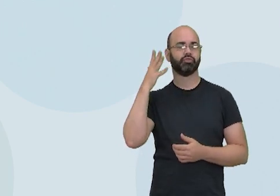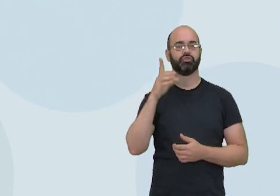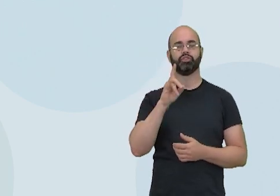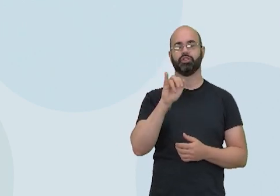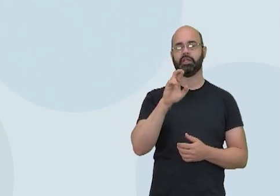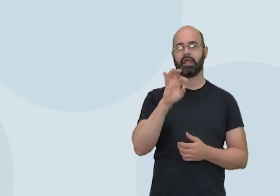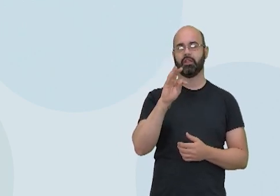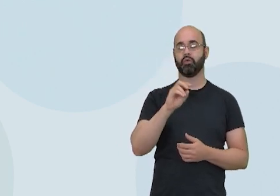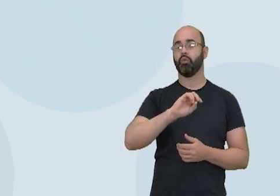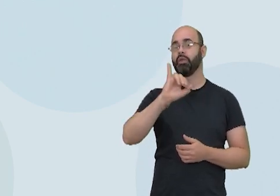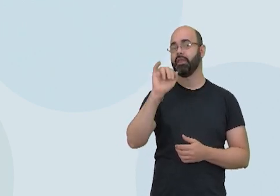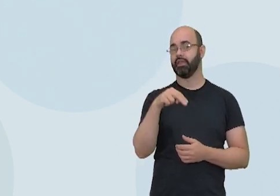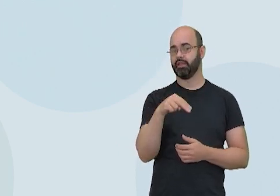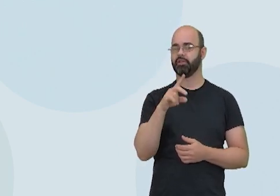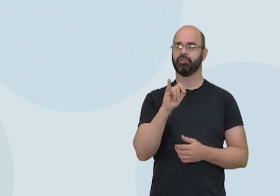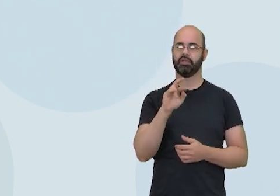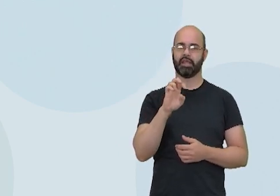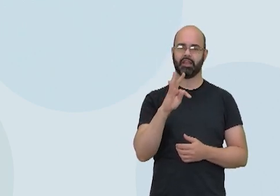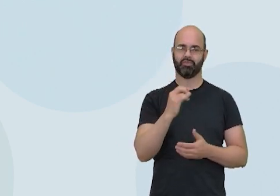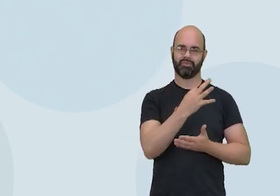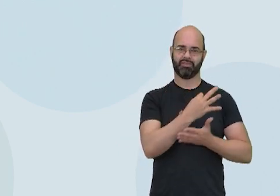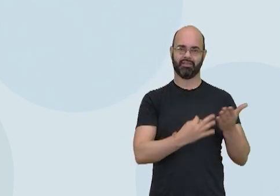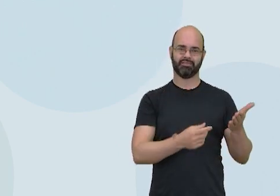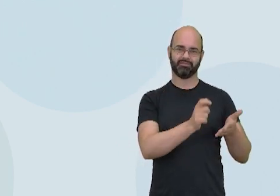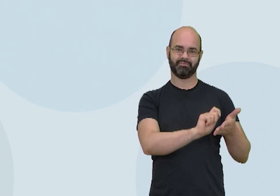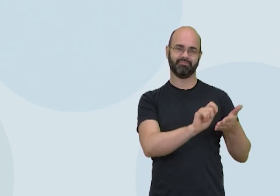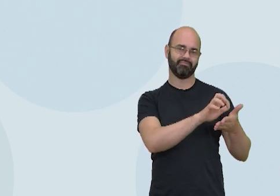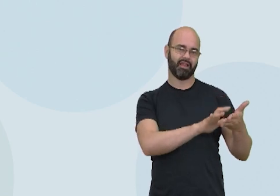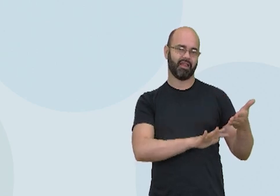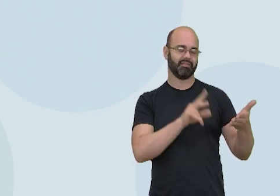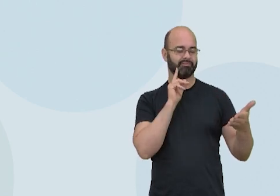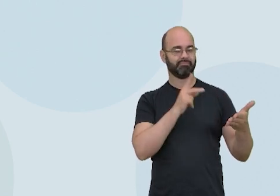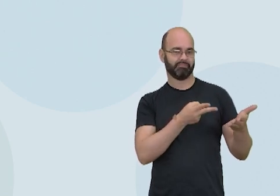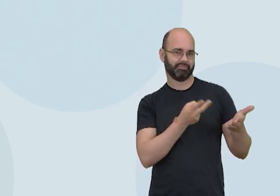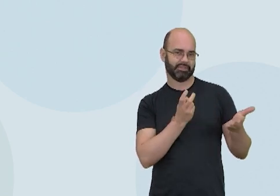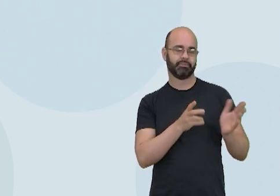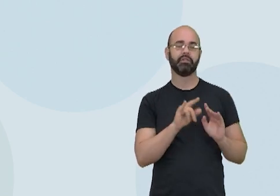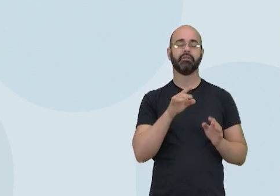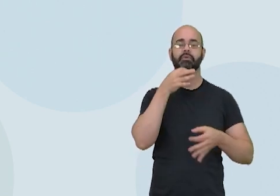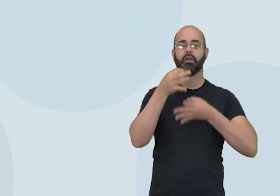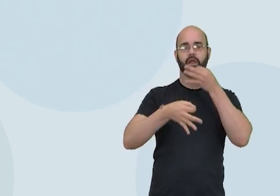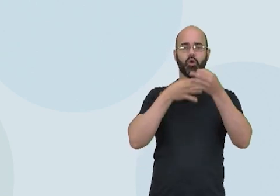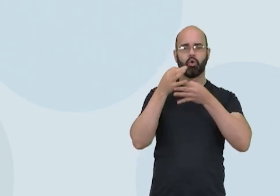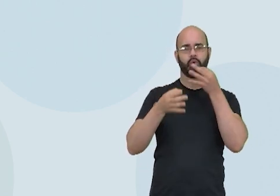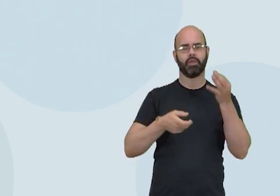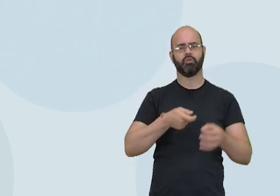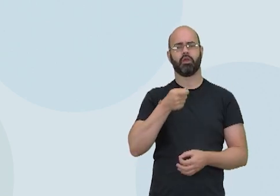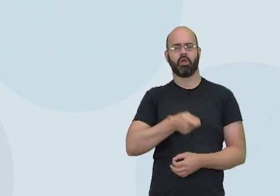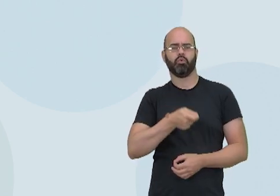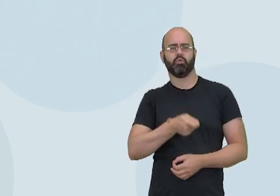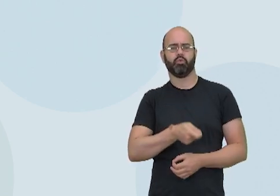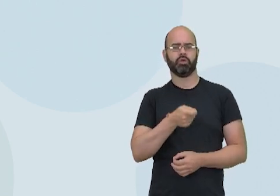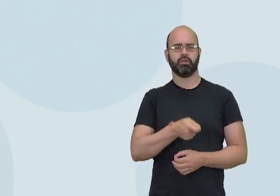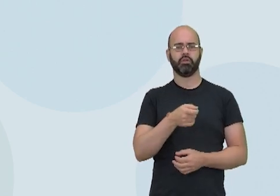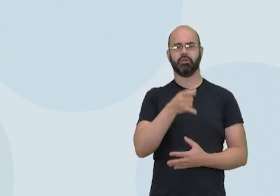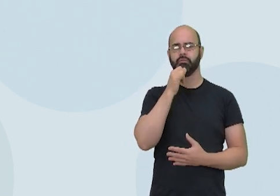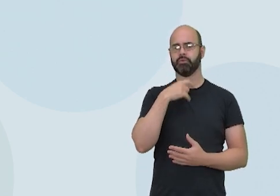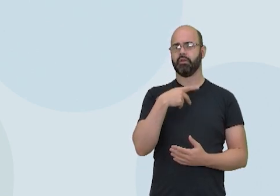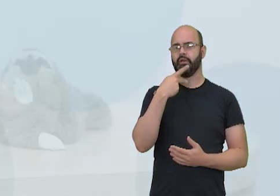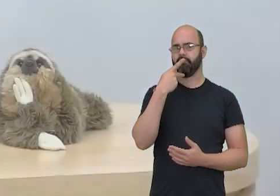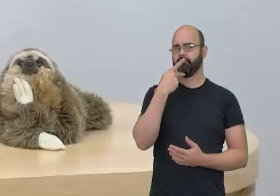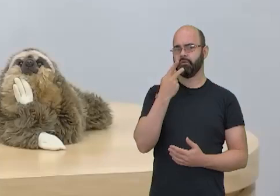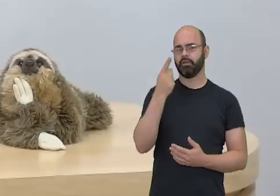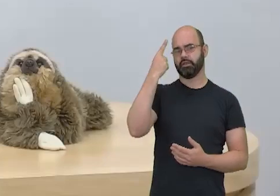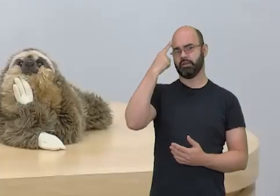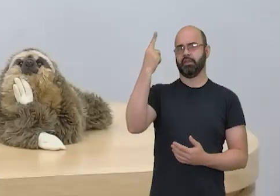na construção do texto e perceber a importância do argumento de autoridade para reforçar uma ideia. Eu